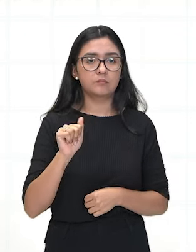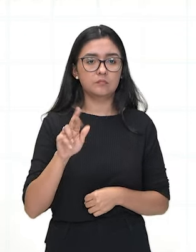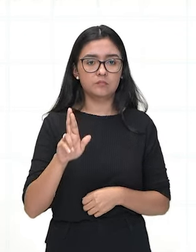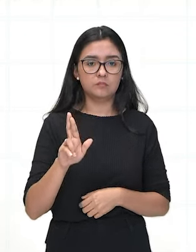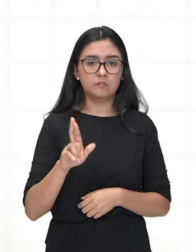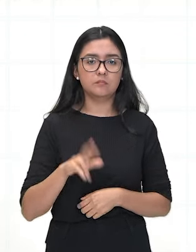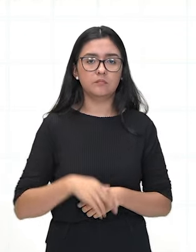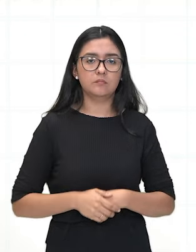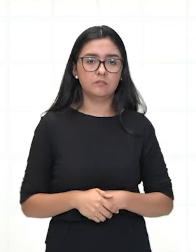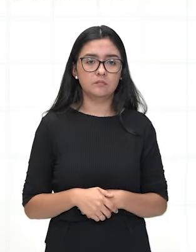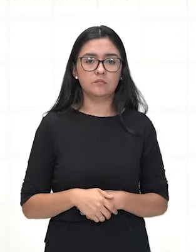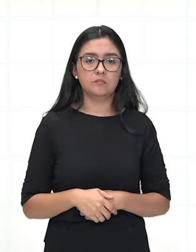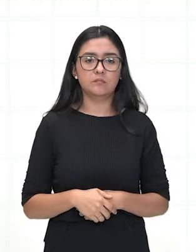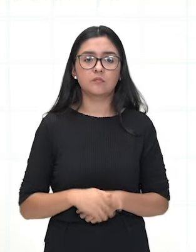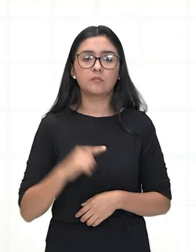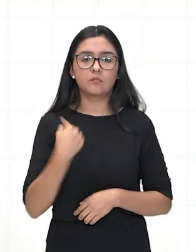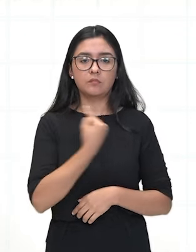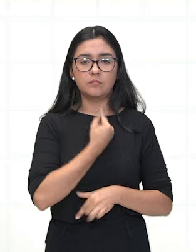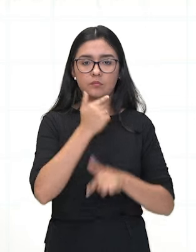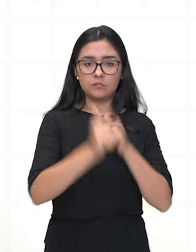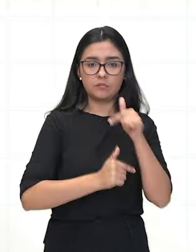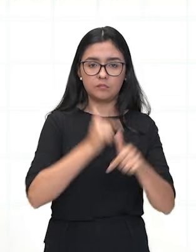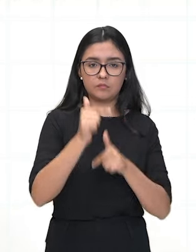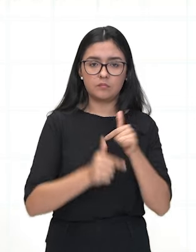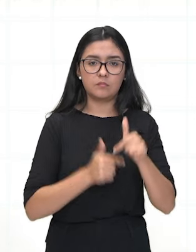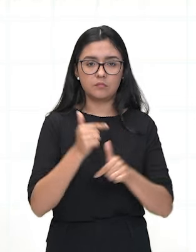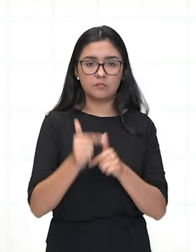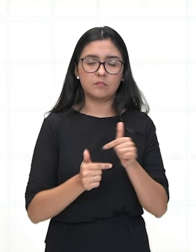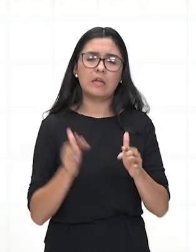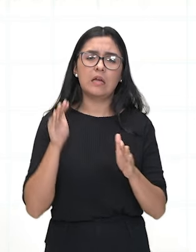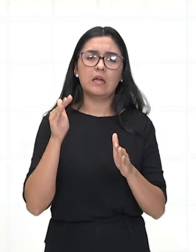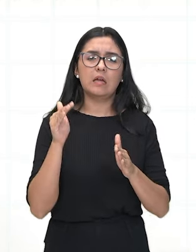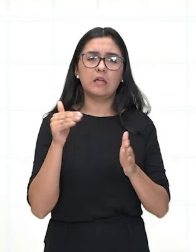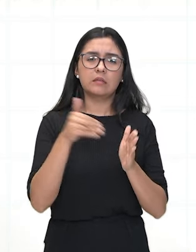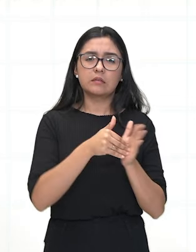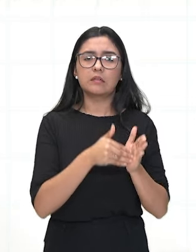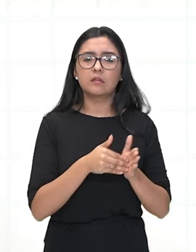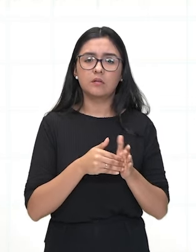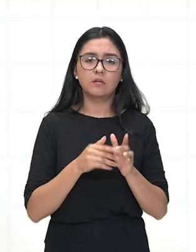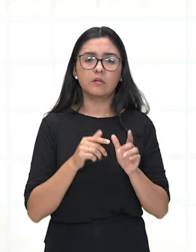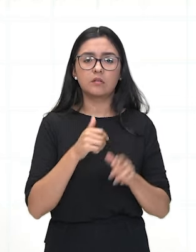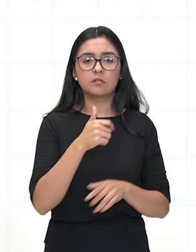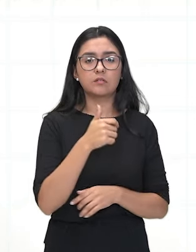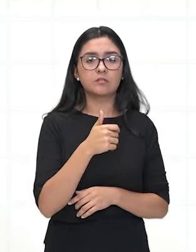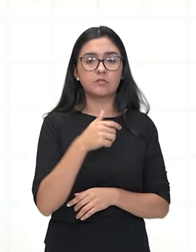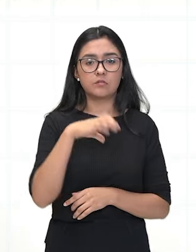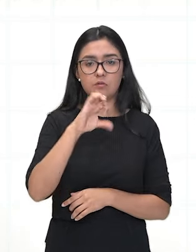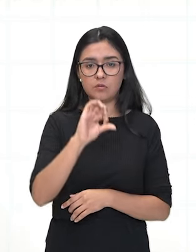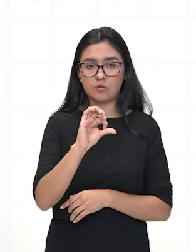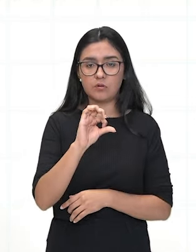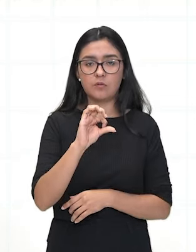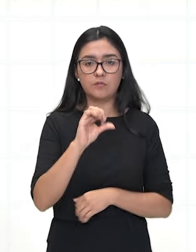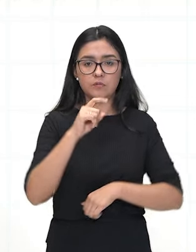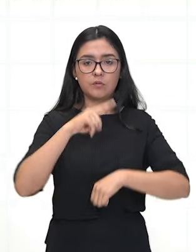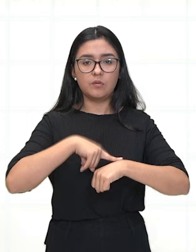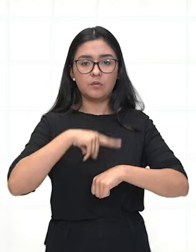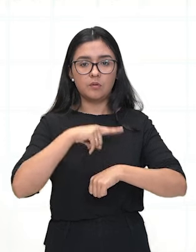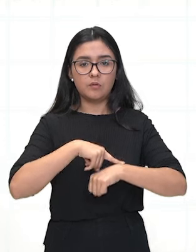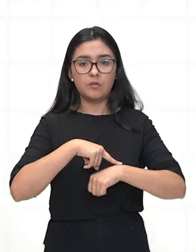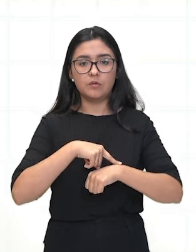until até 9 PM até às 21 horas